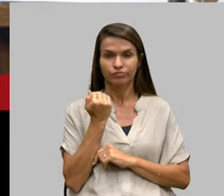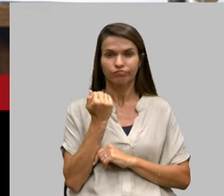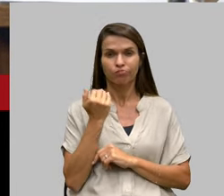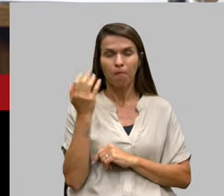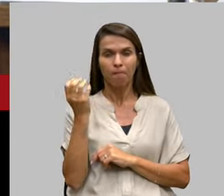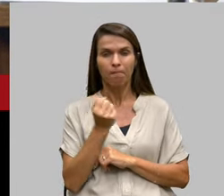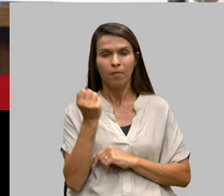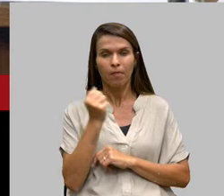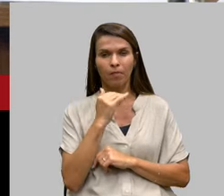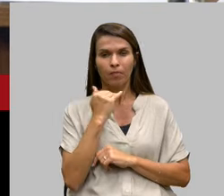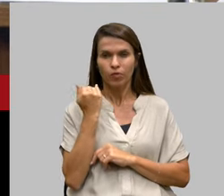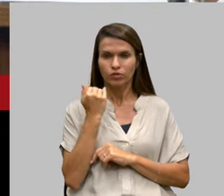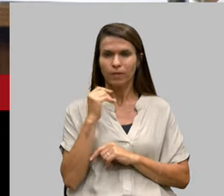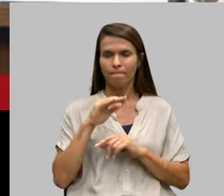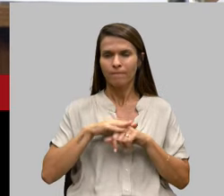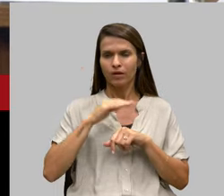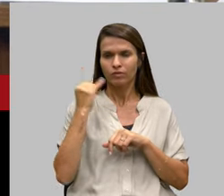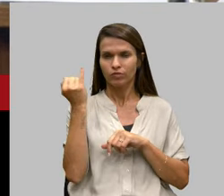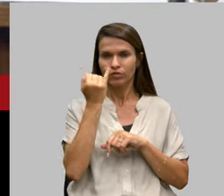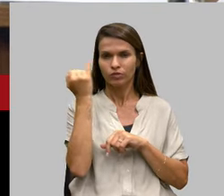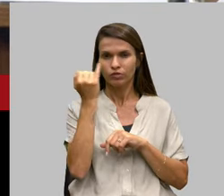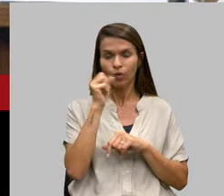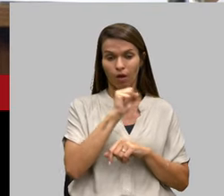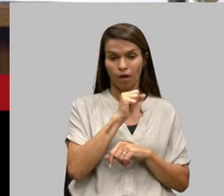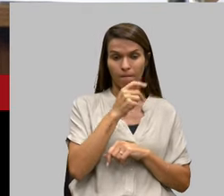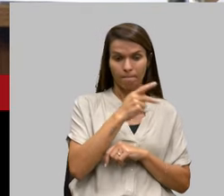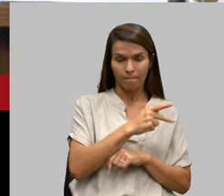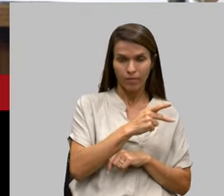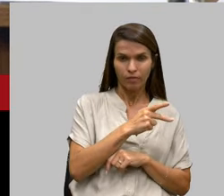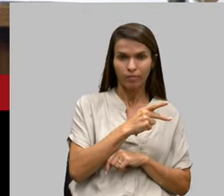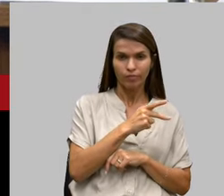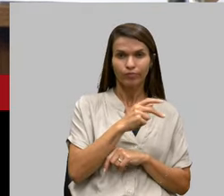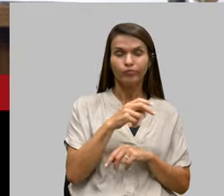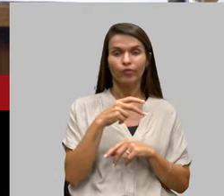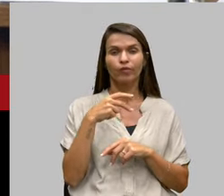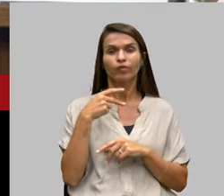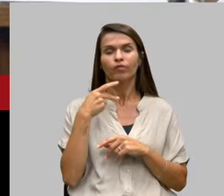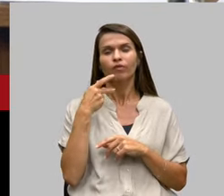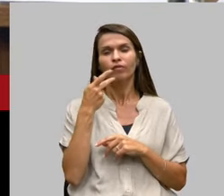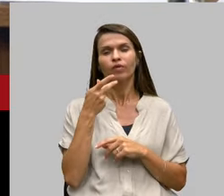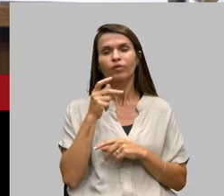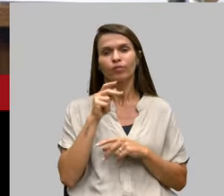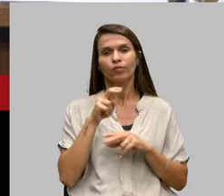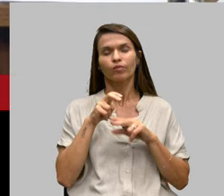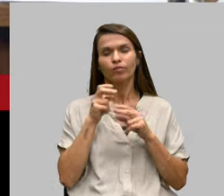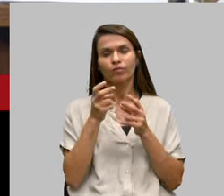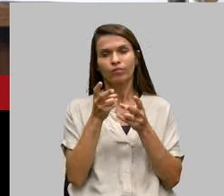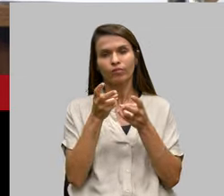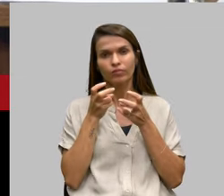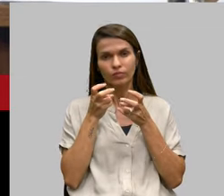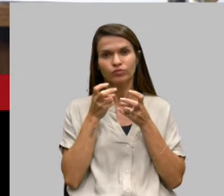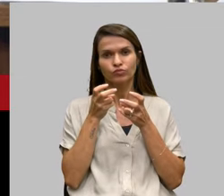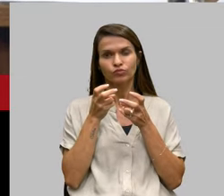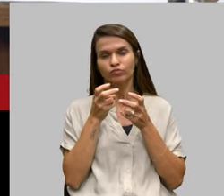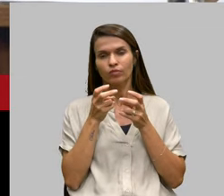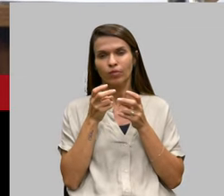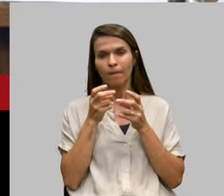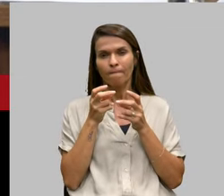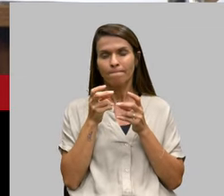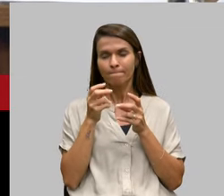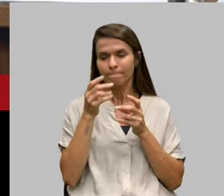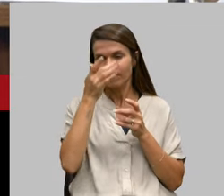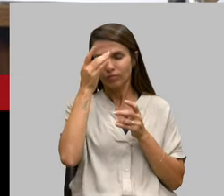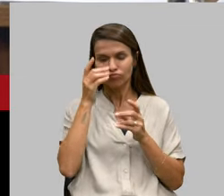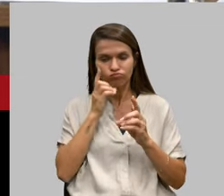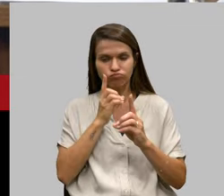seja até mais importante do que aposentadoria disso isso digo isso porque quando percebo junto a a pessoas que se aproximam a mim